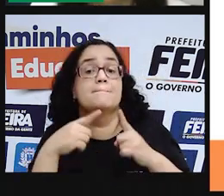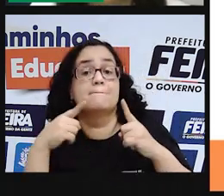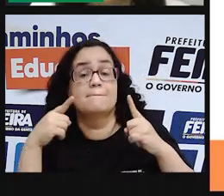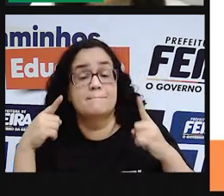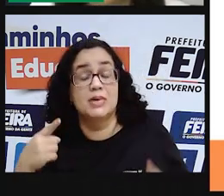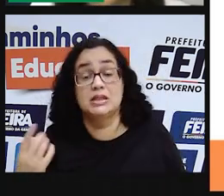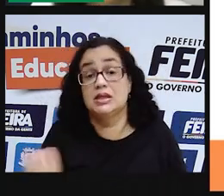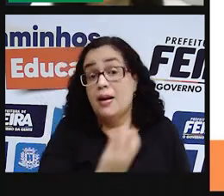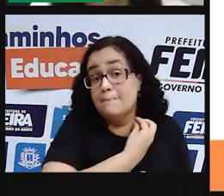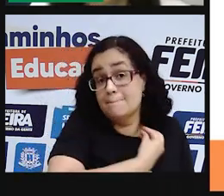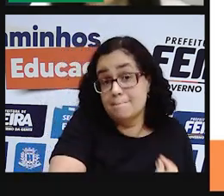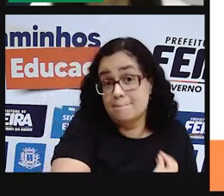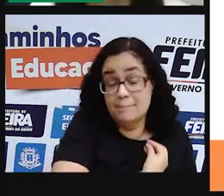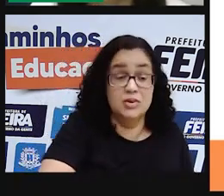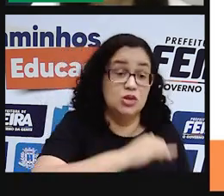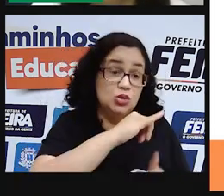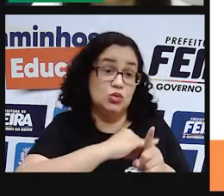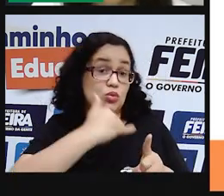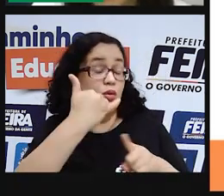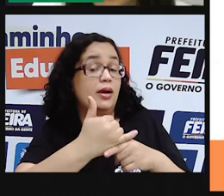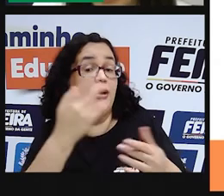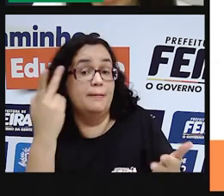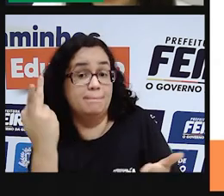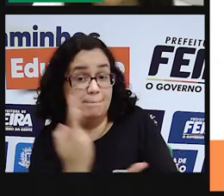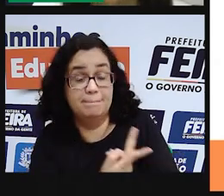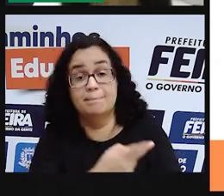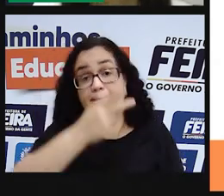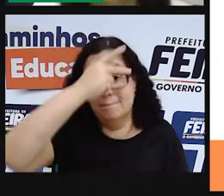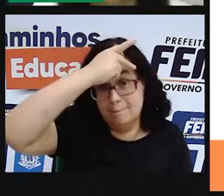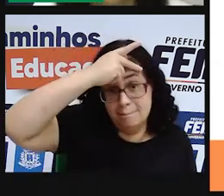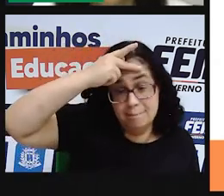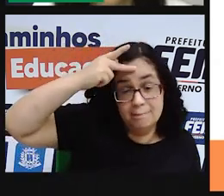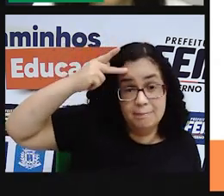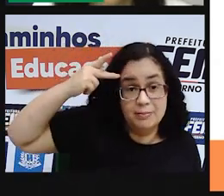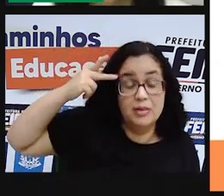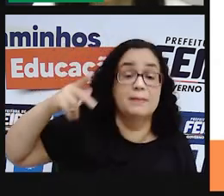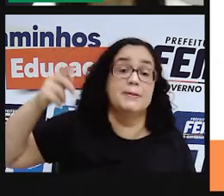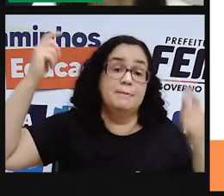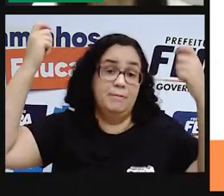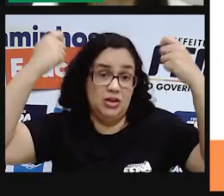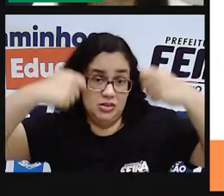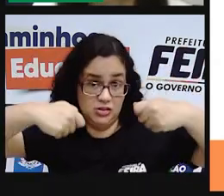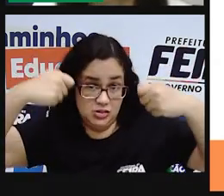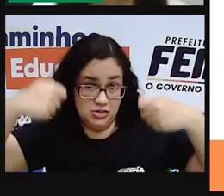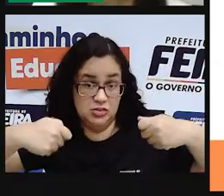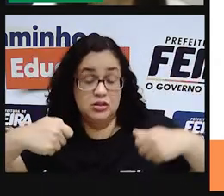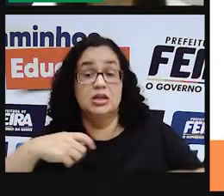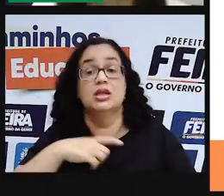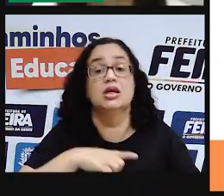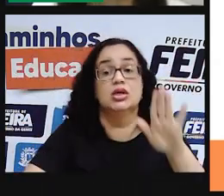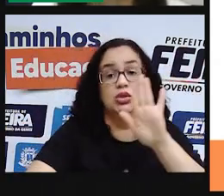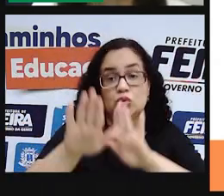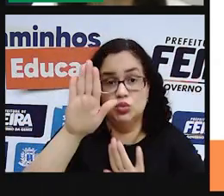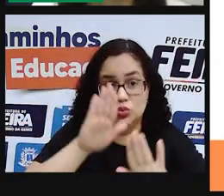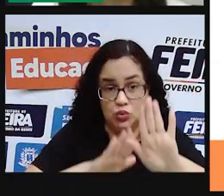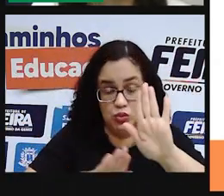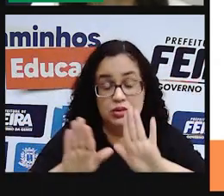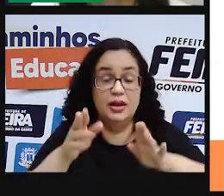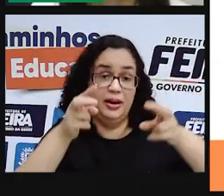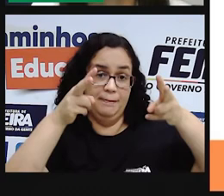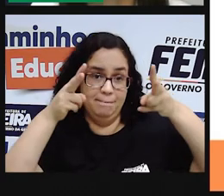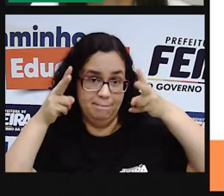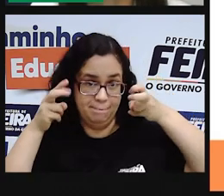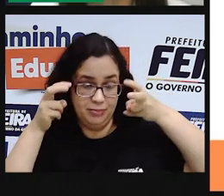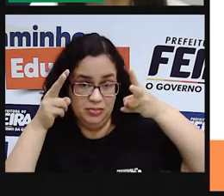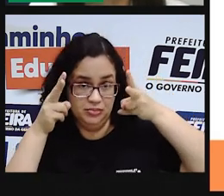você presencia o bullying acontecendo com alguém, você também precisa tomar providências e perceber